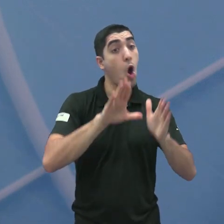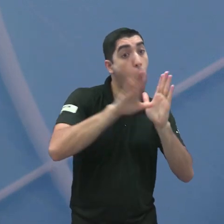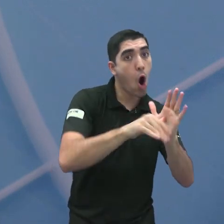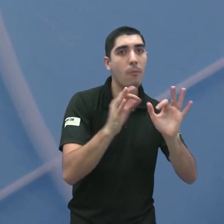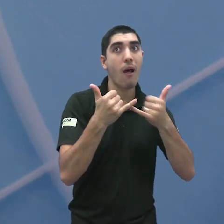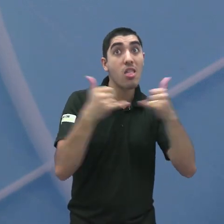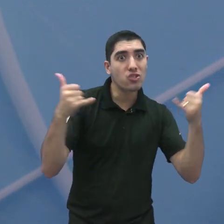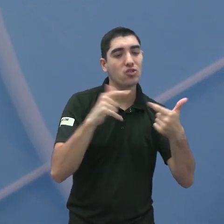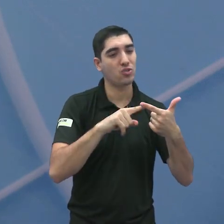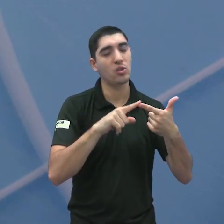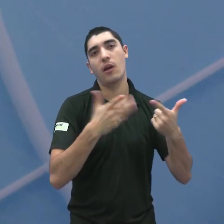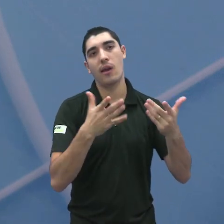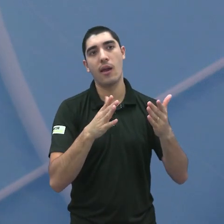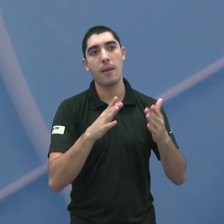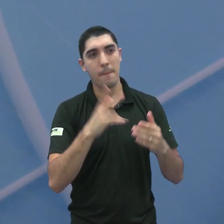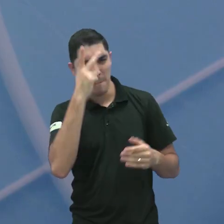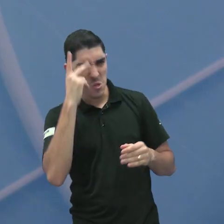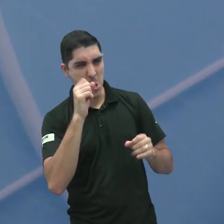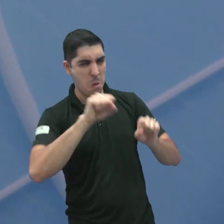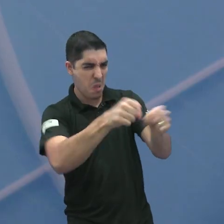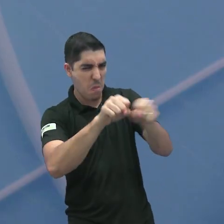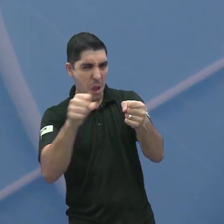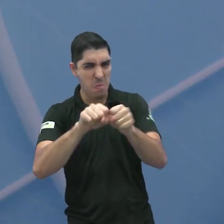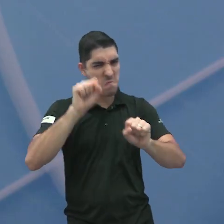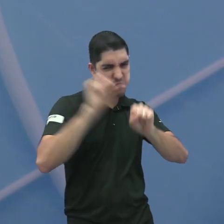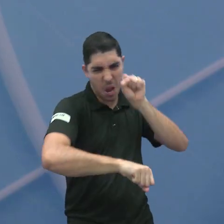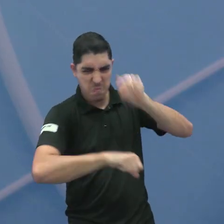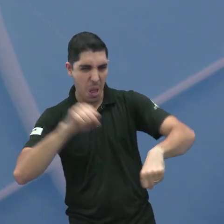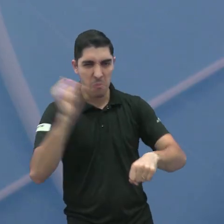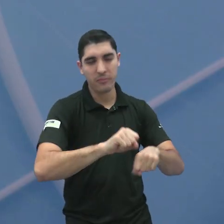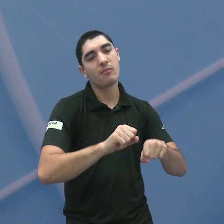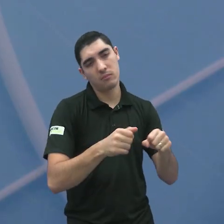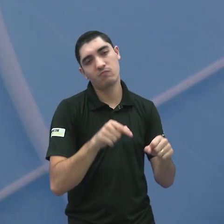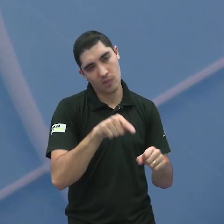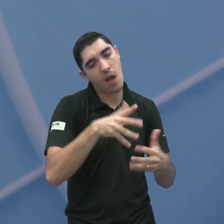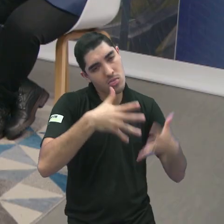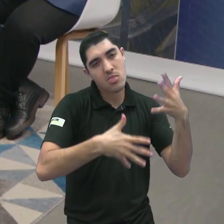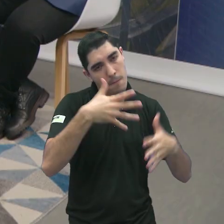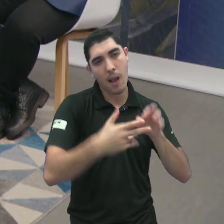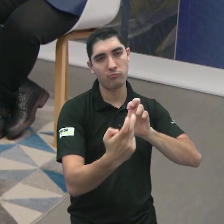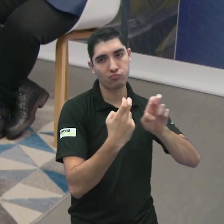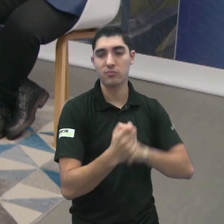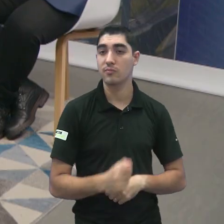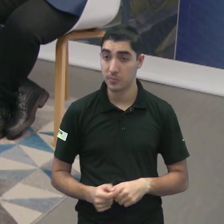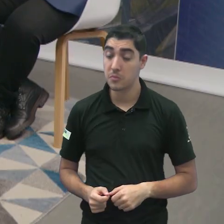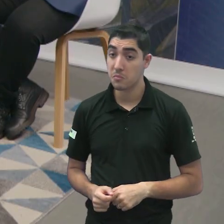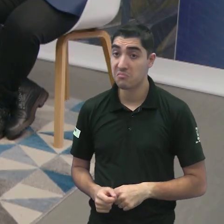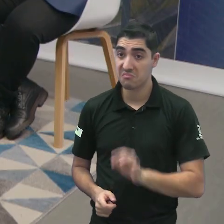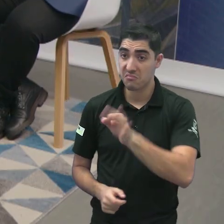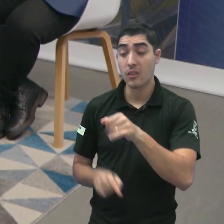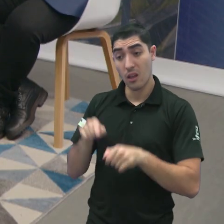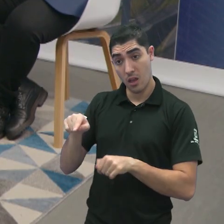vandalismo, e isso atrapalha bastante a operação. Exatamente. As